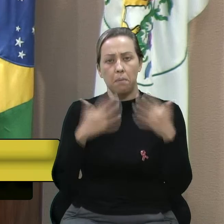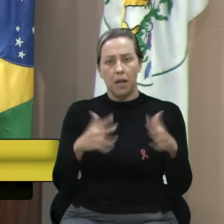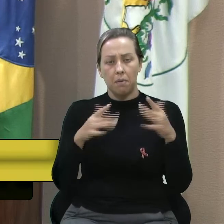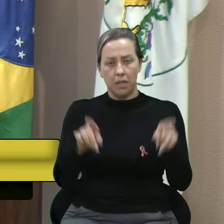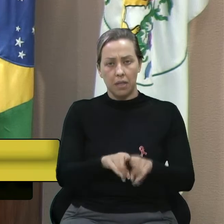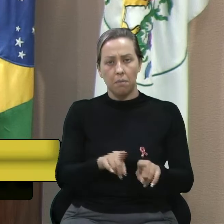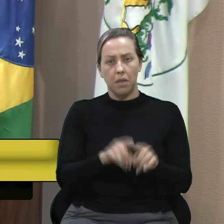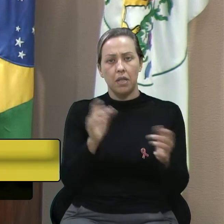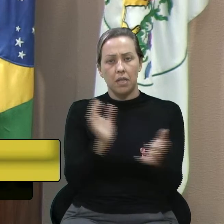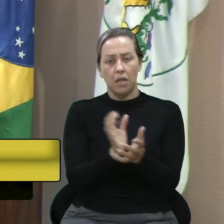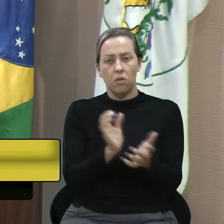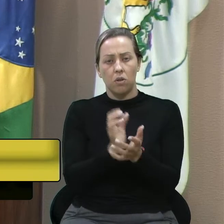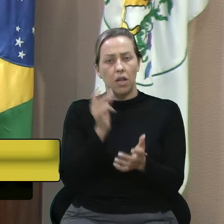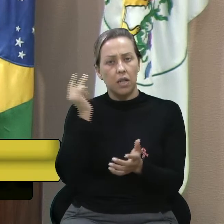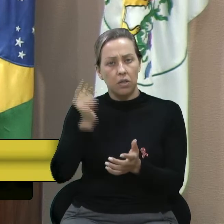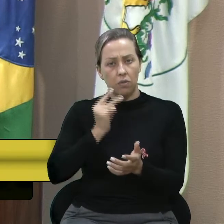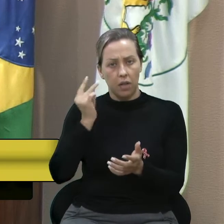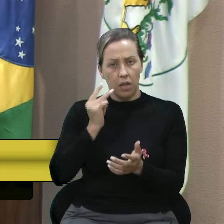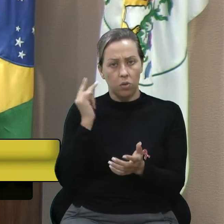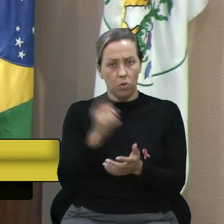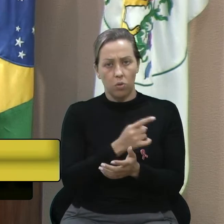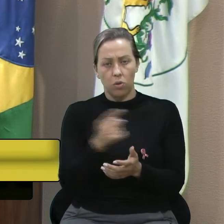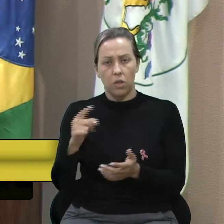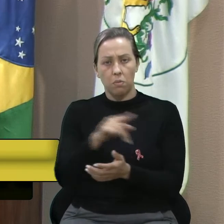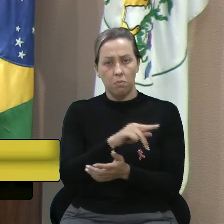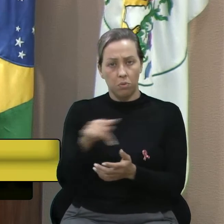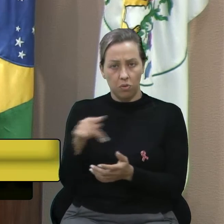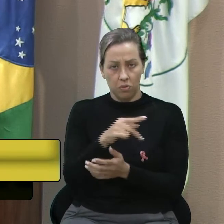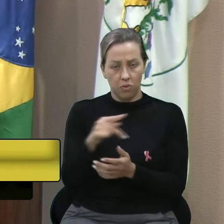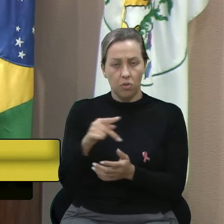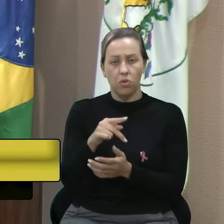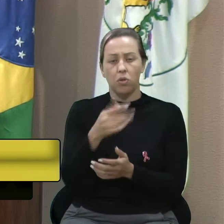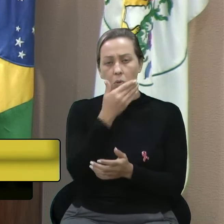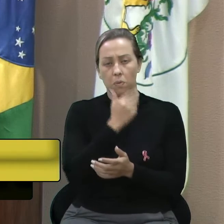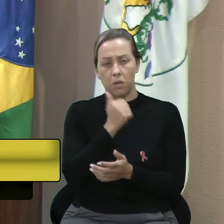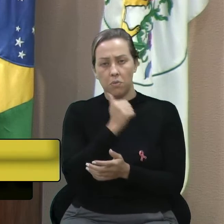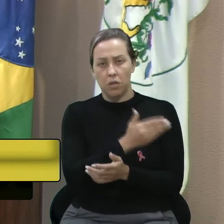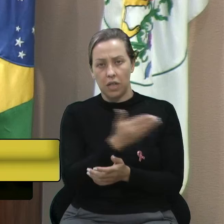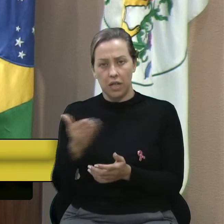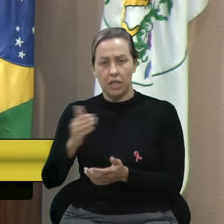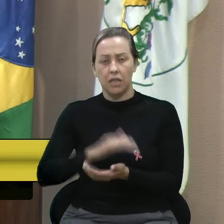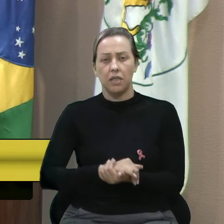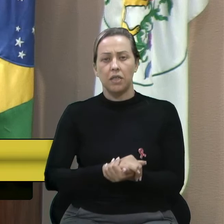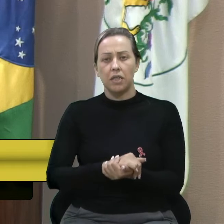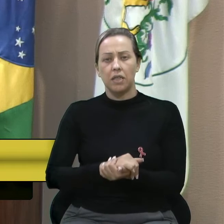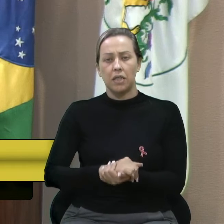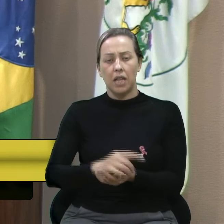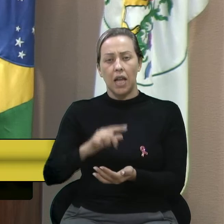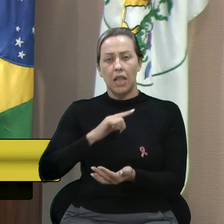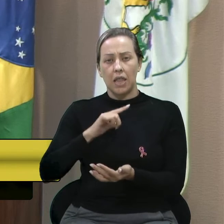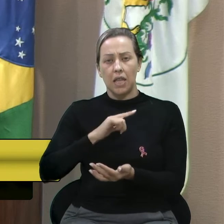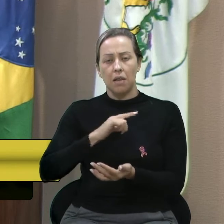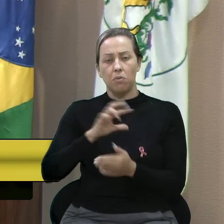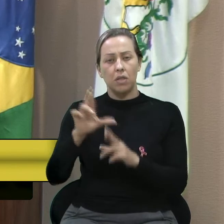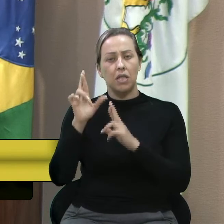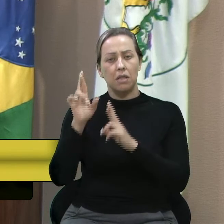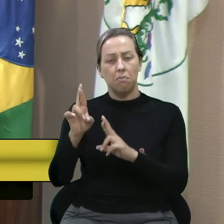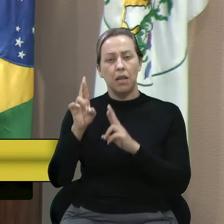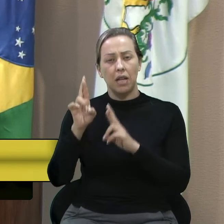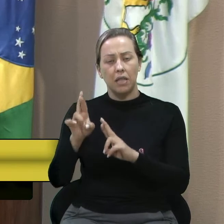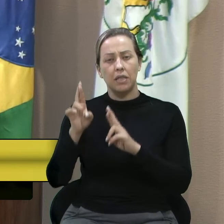aos colegas vereadores, professores e professoras, que tenhamos